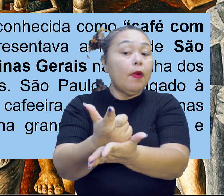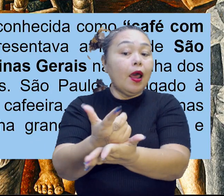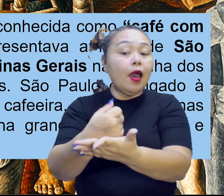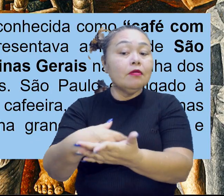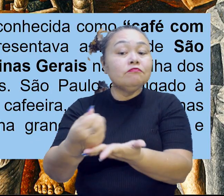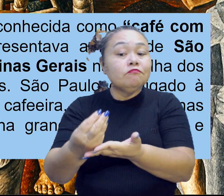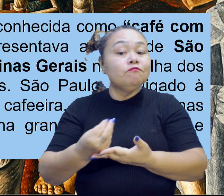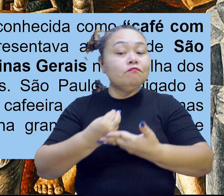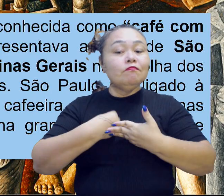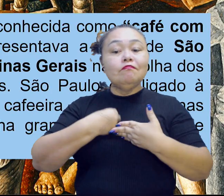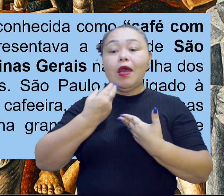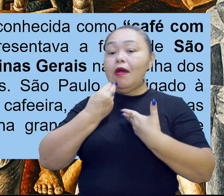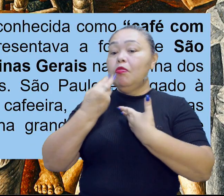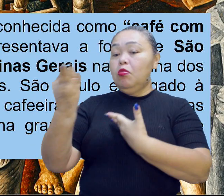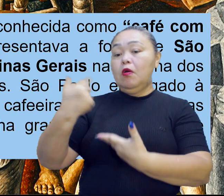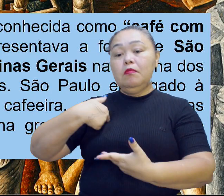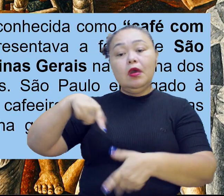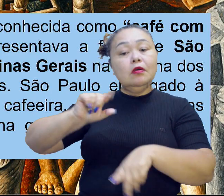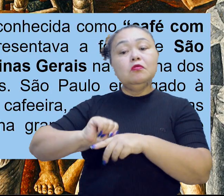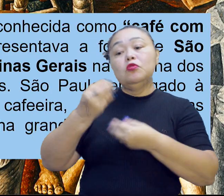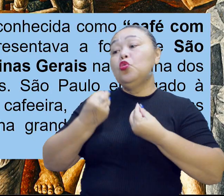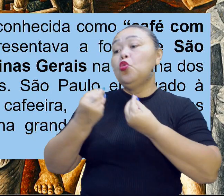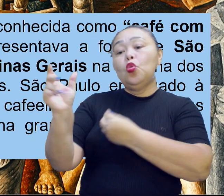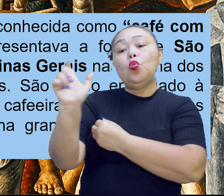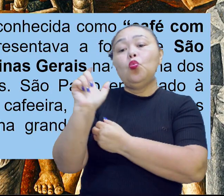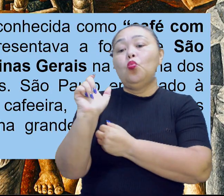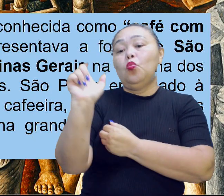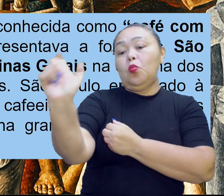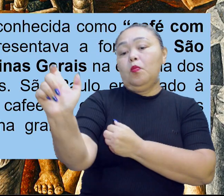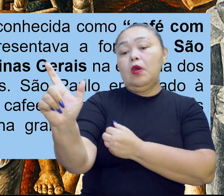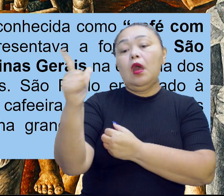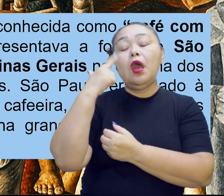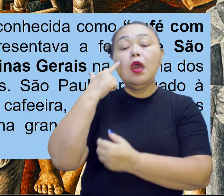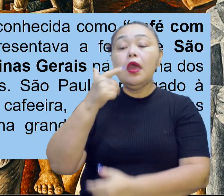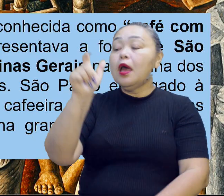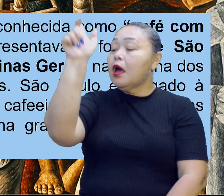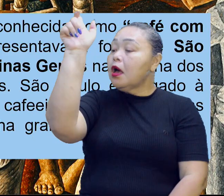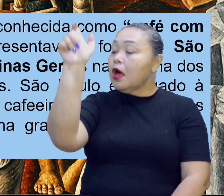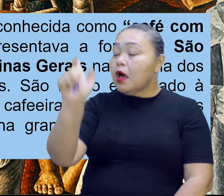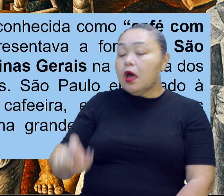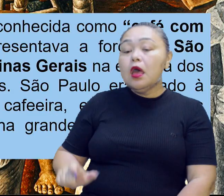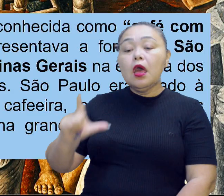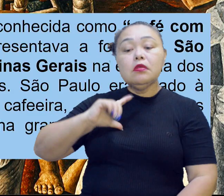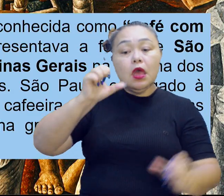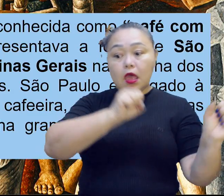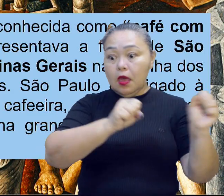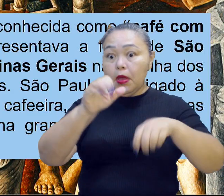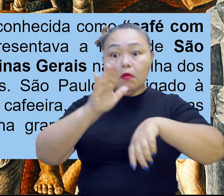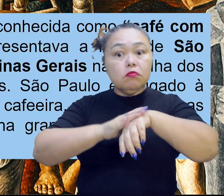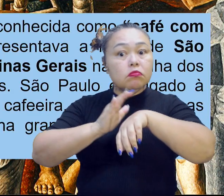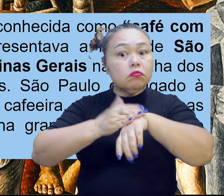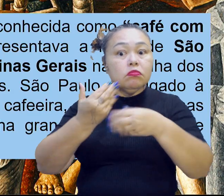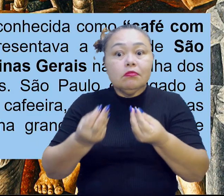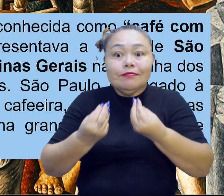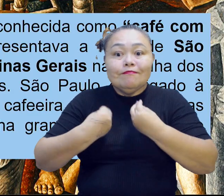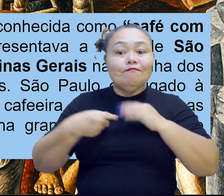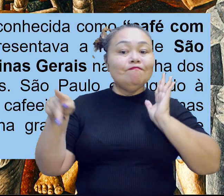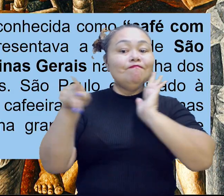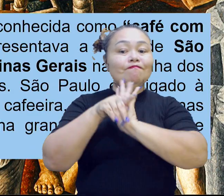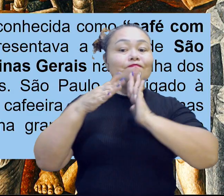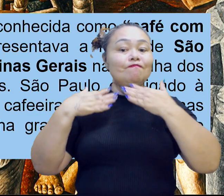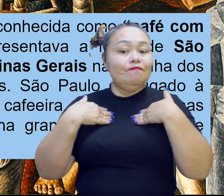chamados dessa forma, certo? Então são esses coronéis quem vai ter o poder político nas